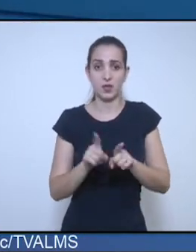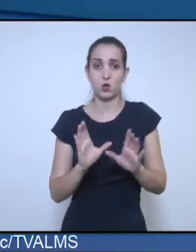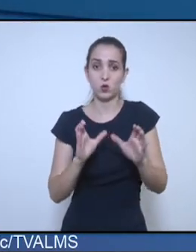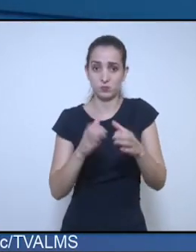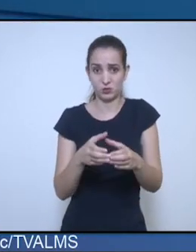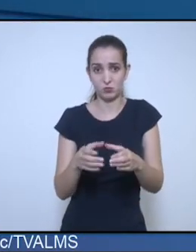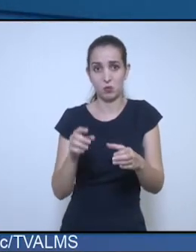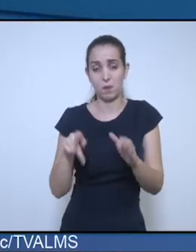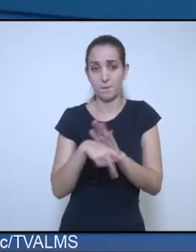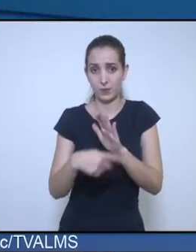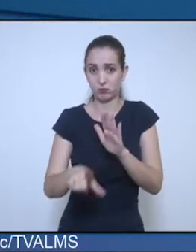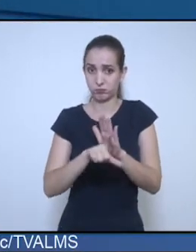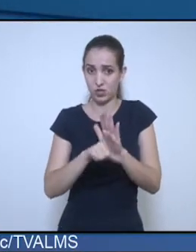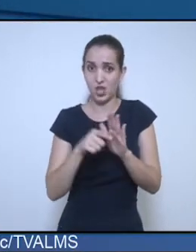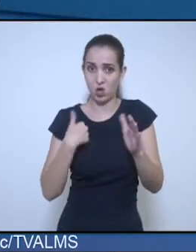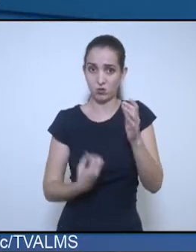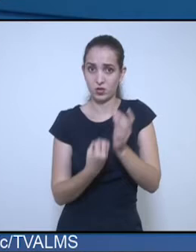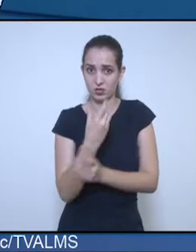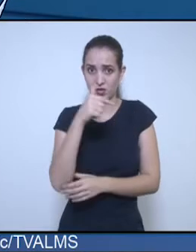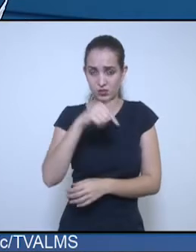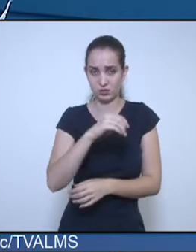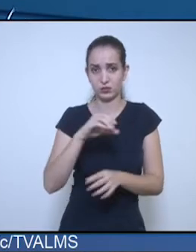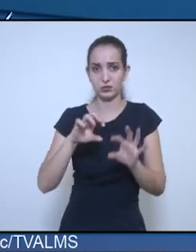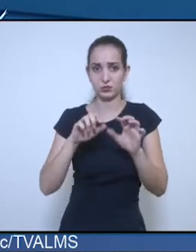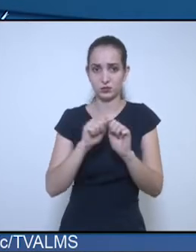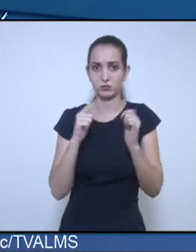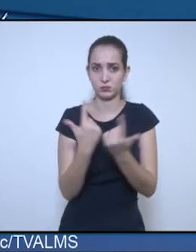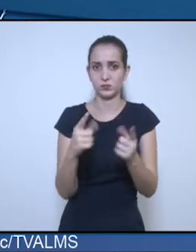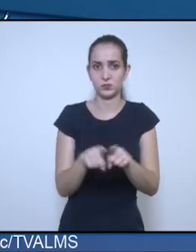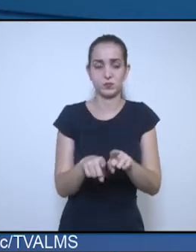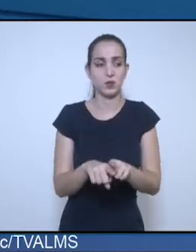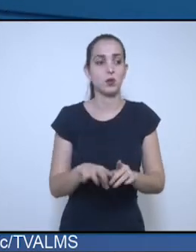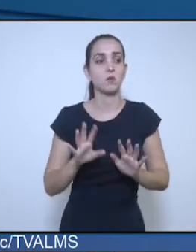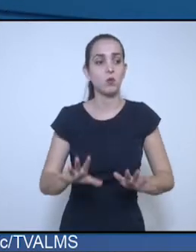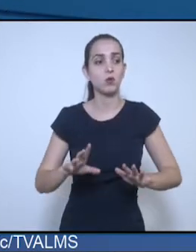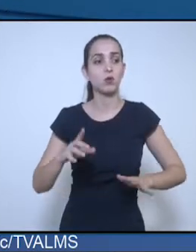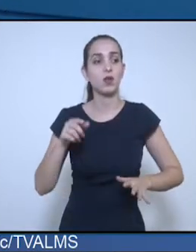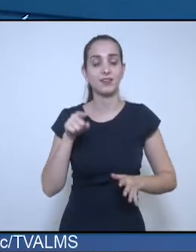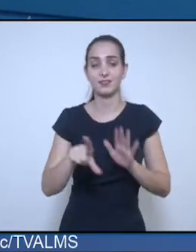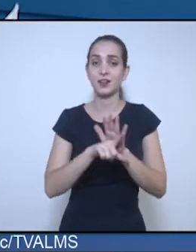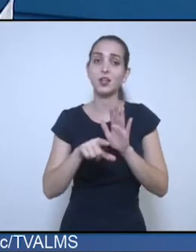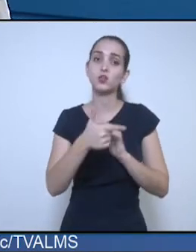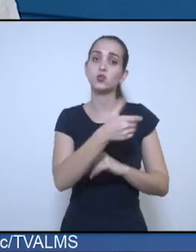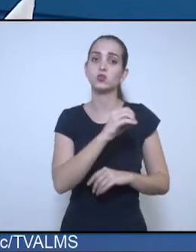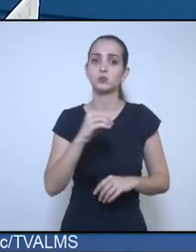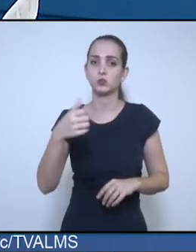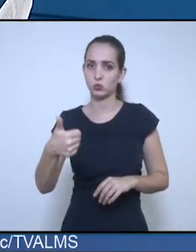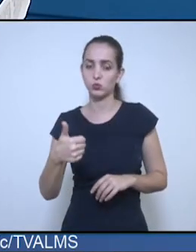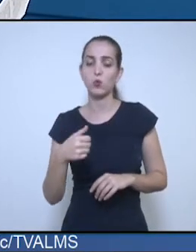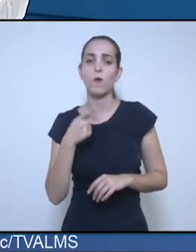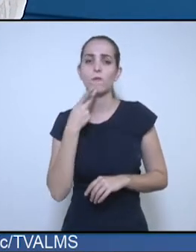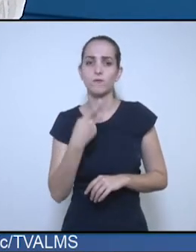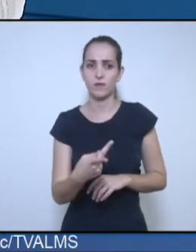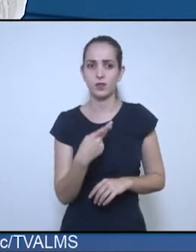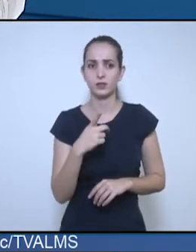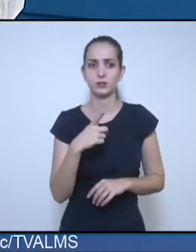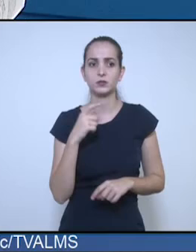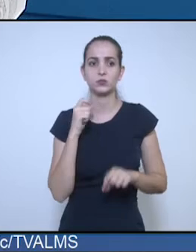2.351, de 17 de dezembro de 2001, presta atenção no ano, né? Que dispõe sobre